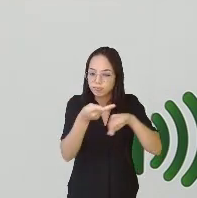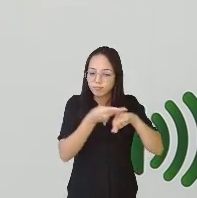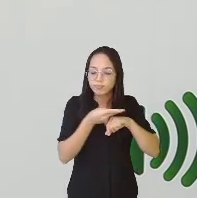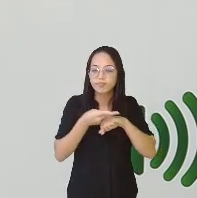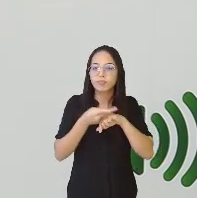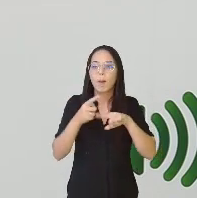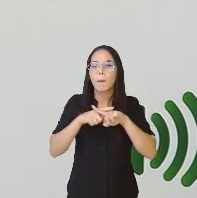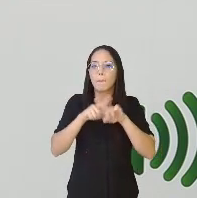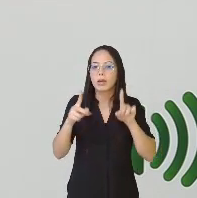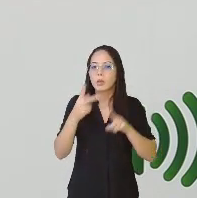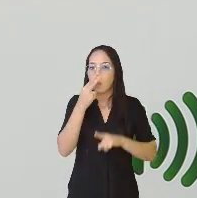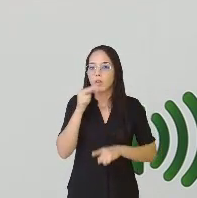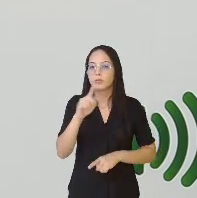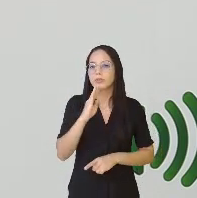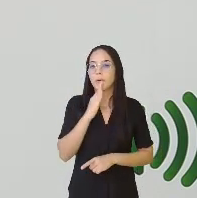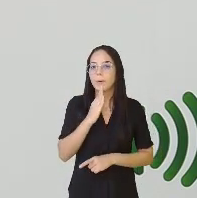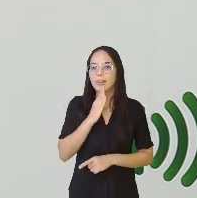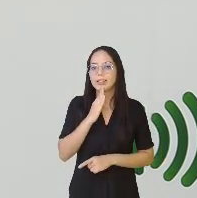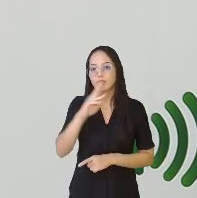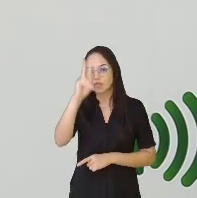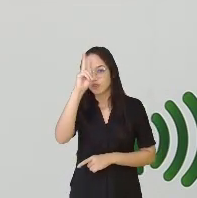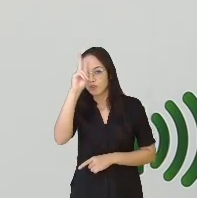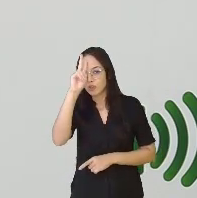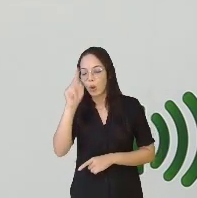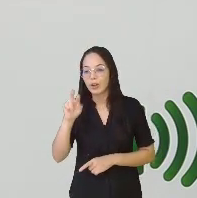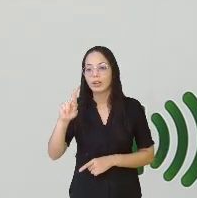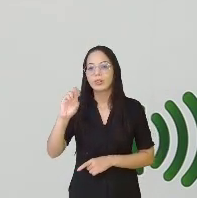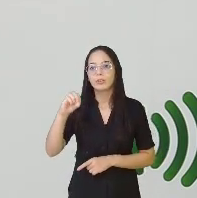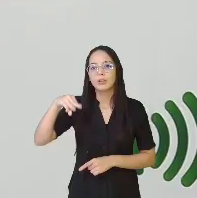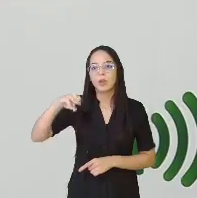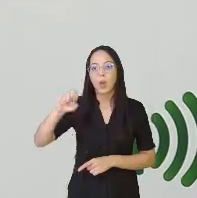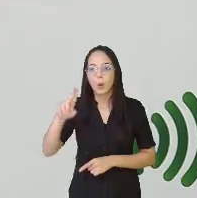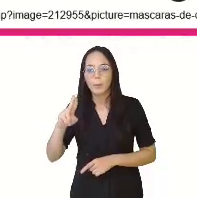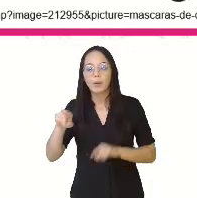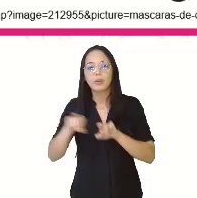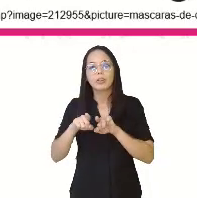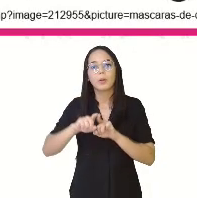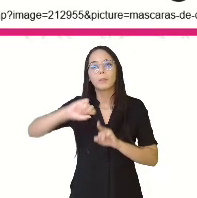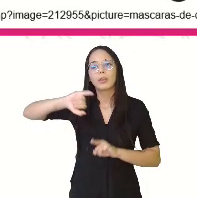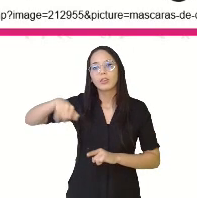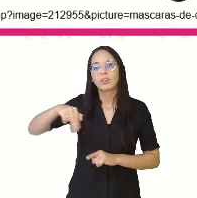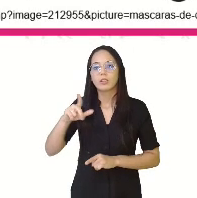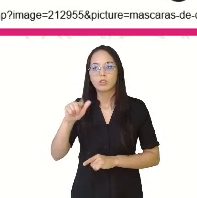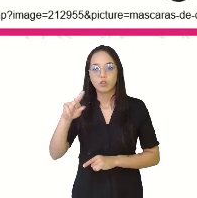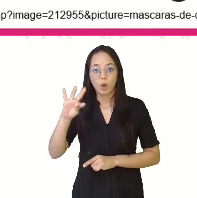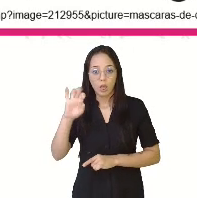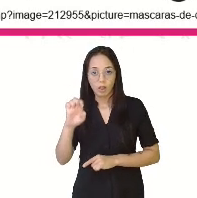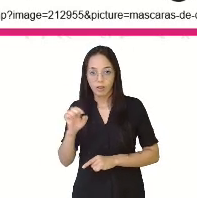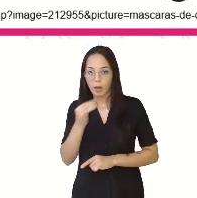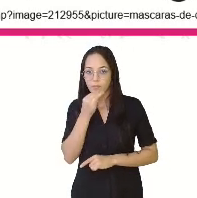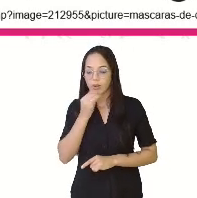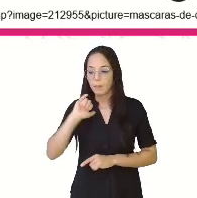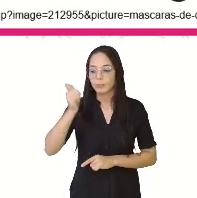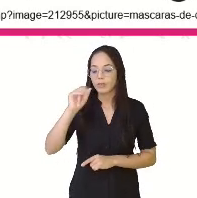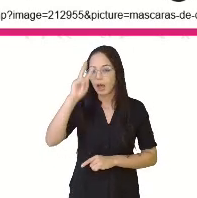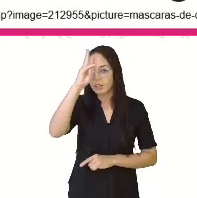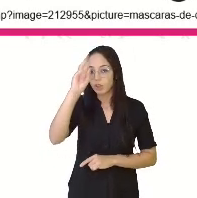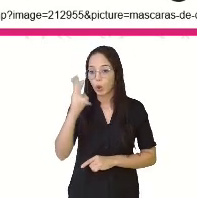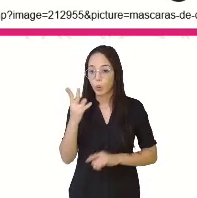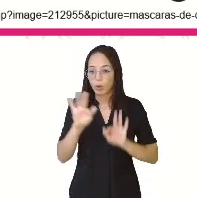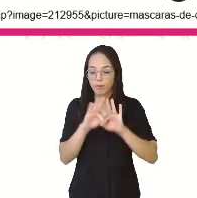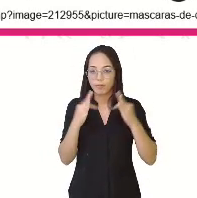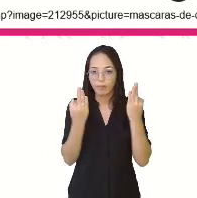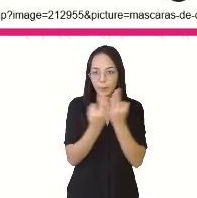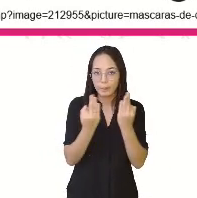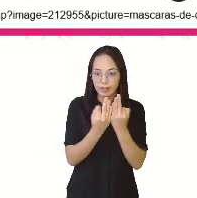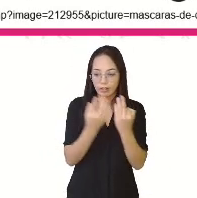com certeza já ouviu falar em Romeu e Julieta. E o que é essa história? É a história que narra a história de duas famílias rivais, a Montecchio